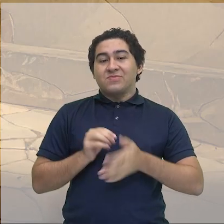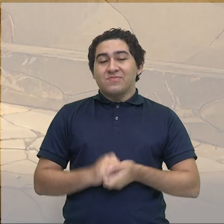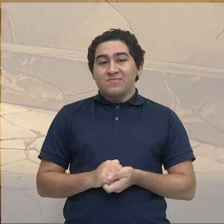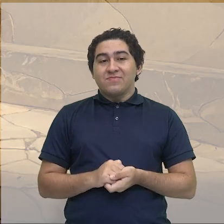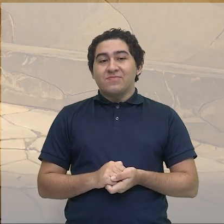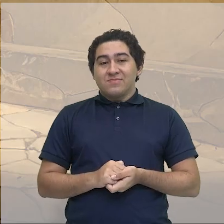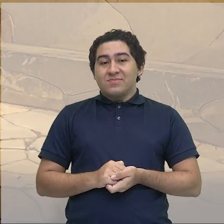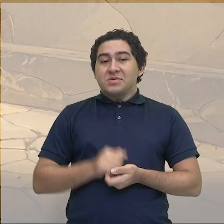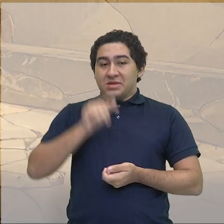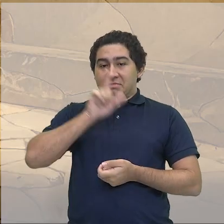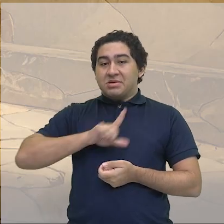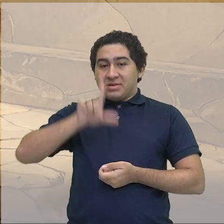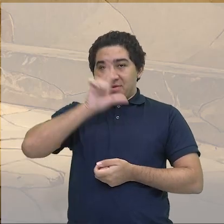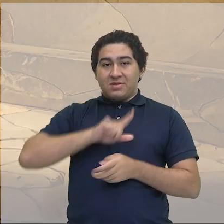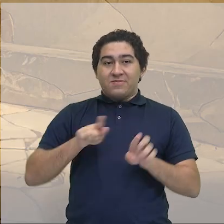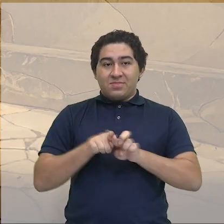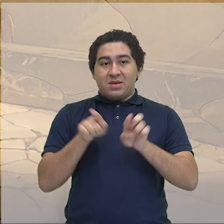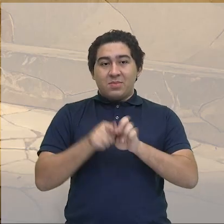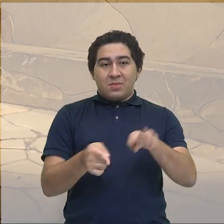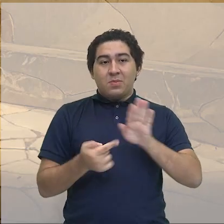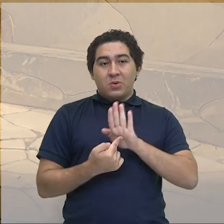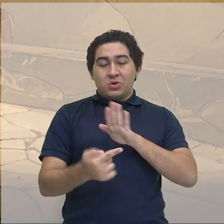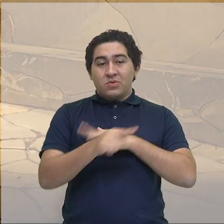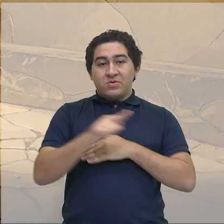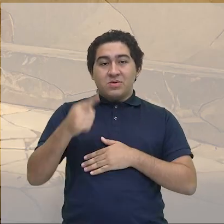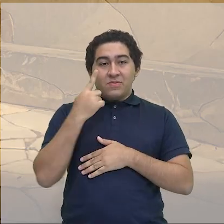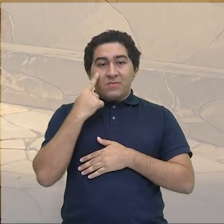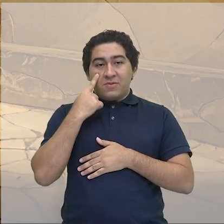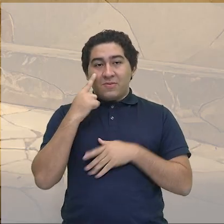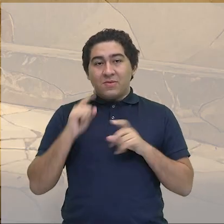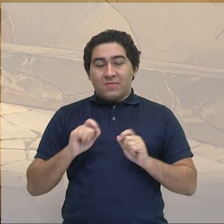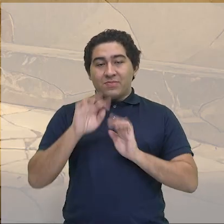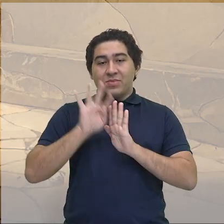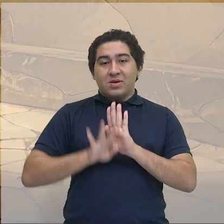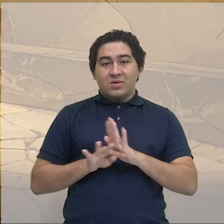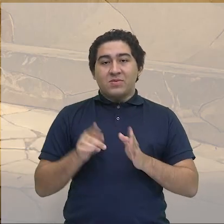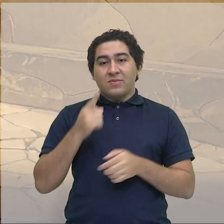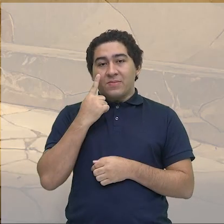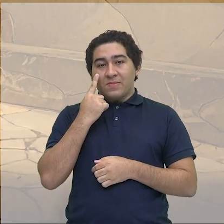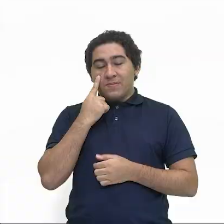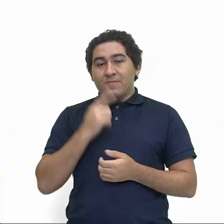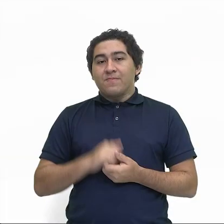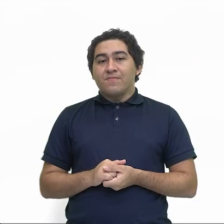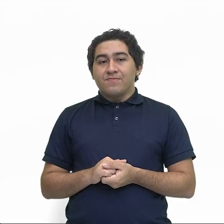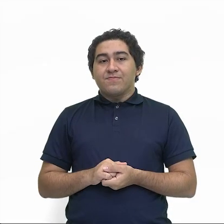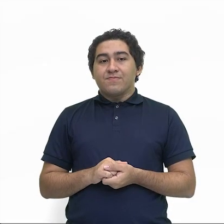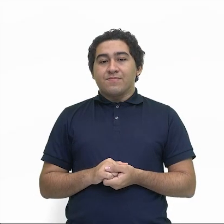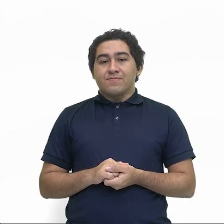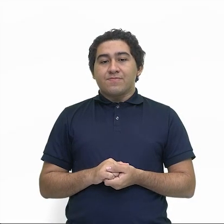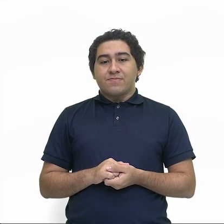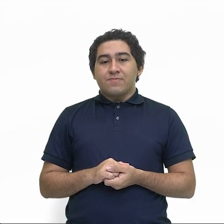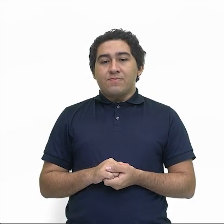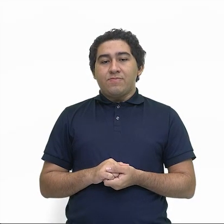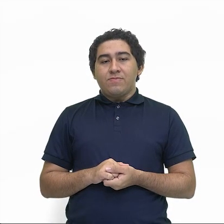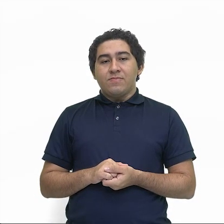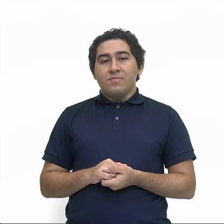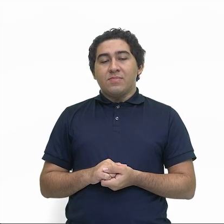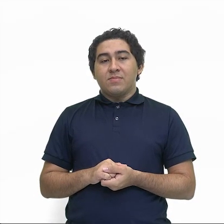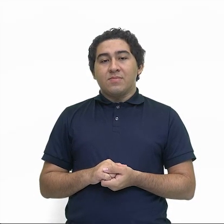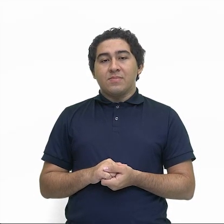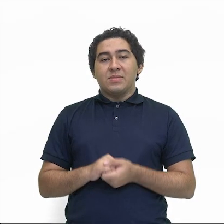textos literários, eu trago para vocês este texto, olha só. Esse texto, ele fala aí, ó,